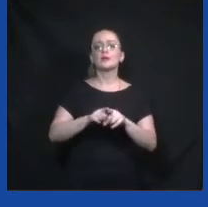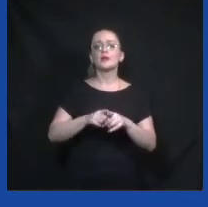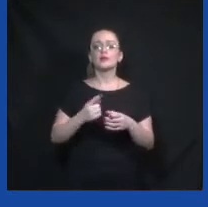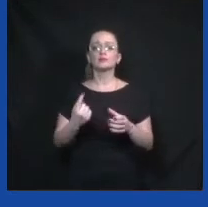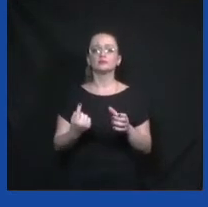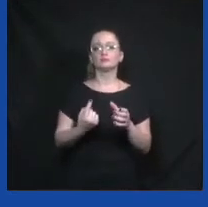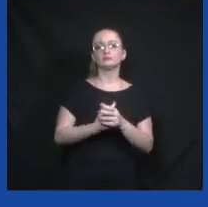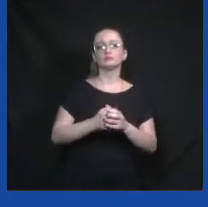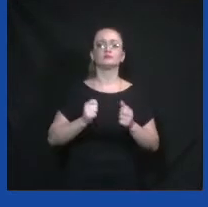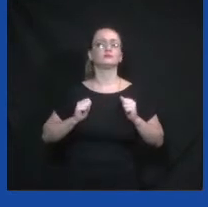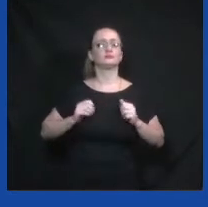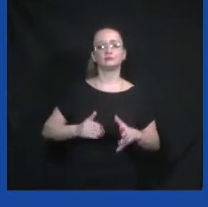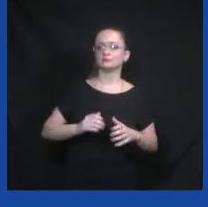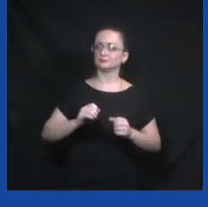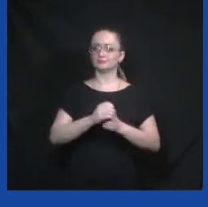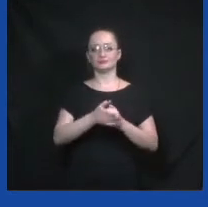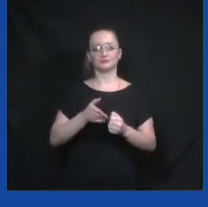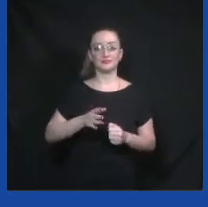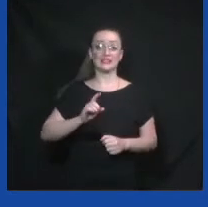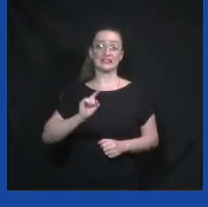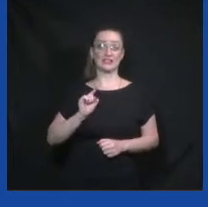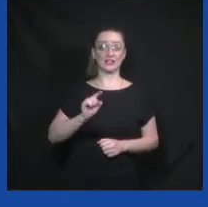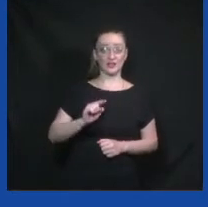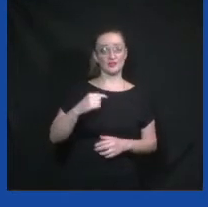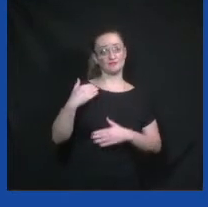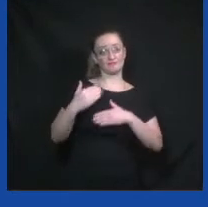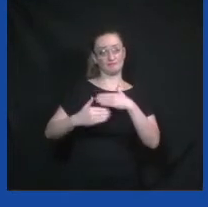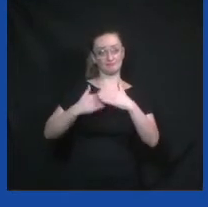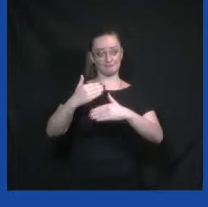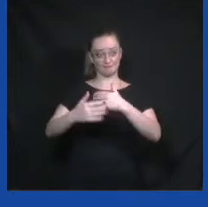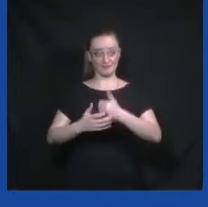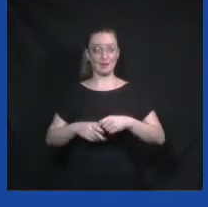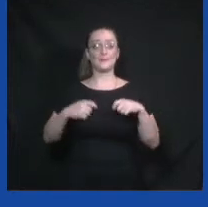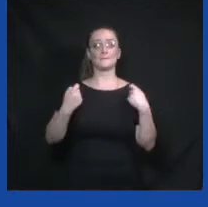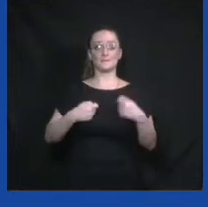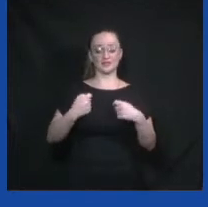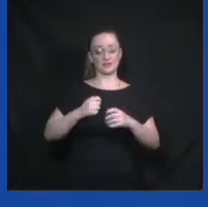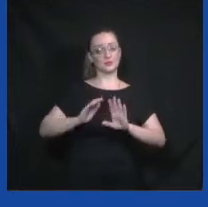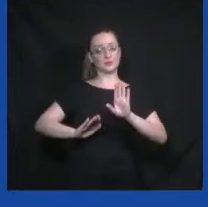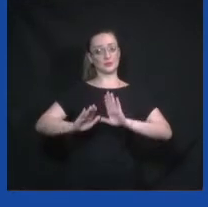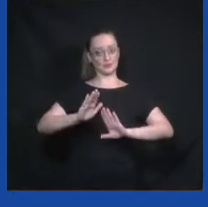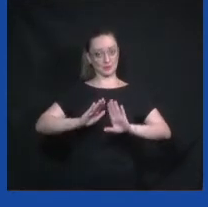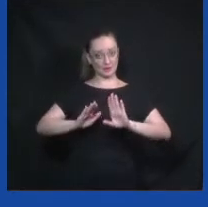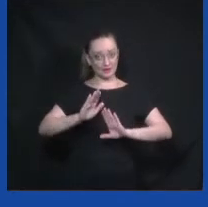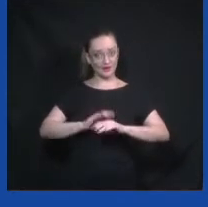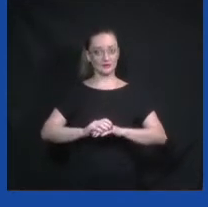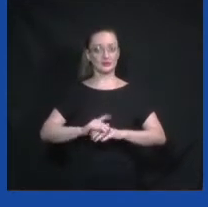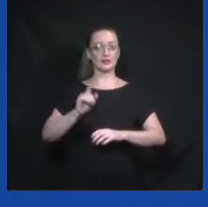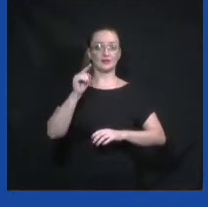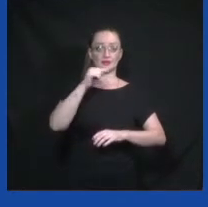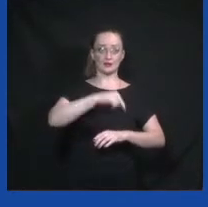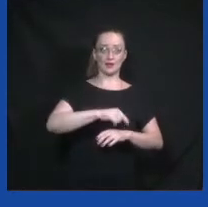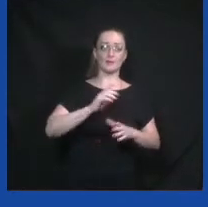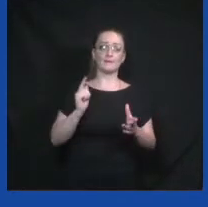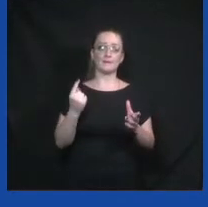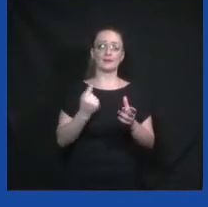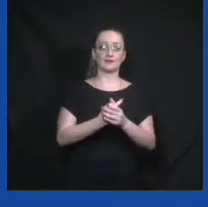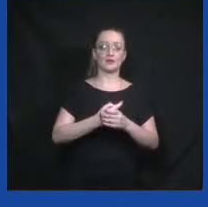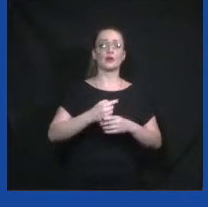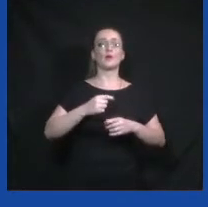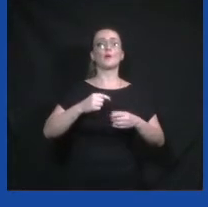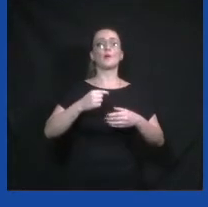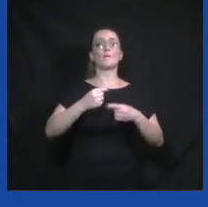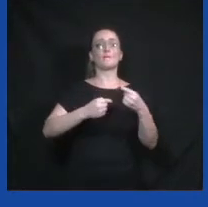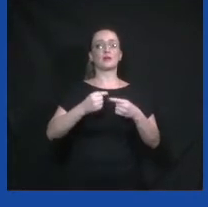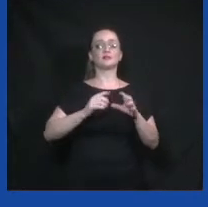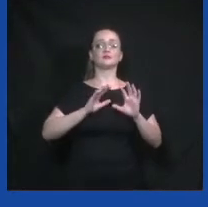de atitude democrática. E isso leva tempo. É preciso ter cuidado no desenho e na implementação de políticas desse